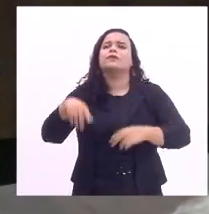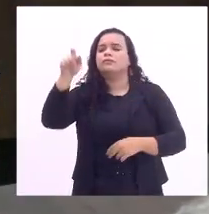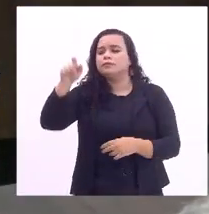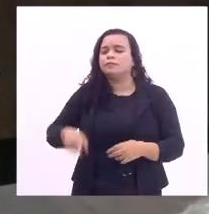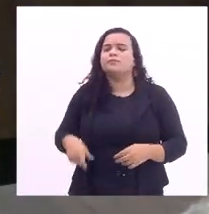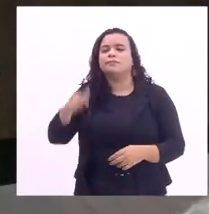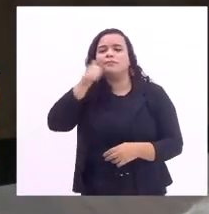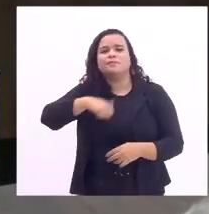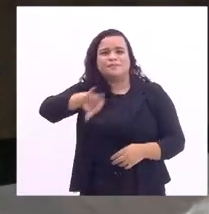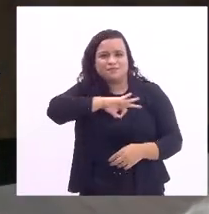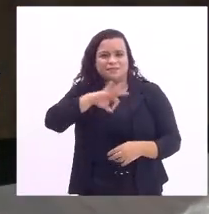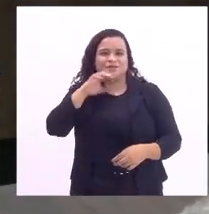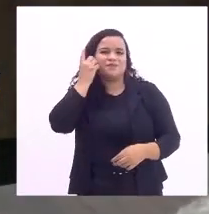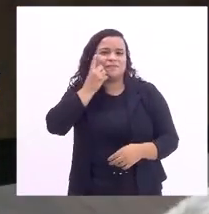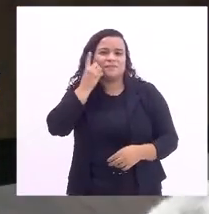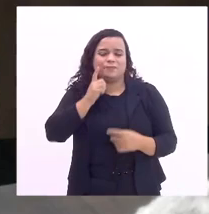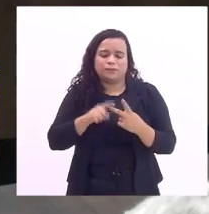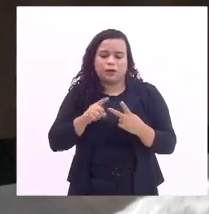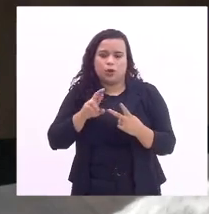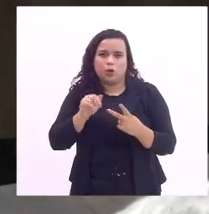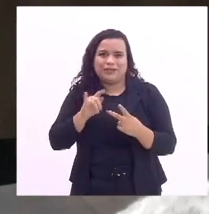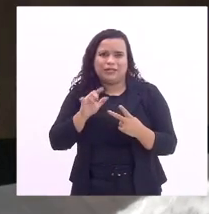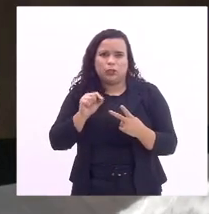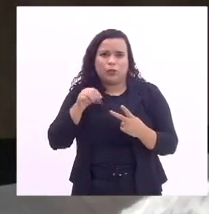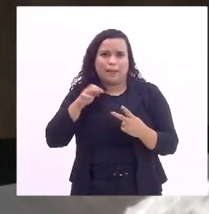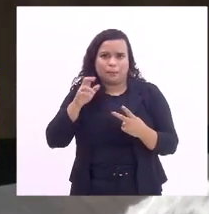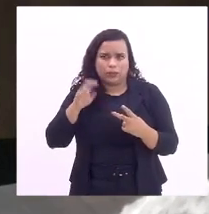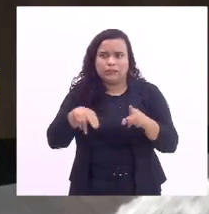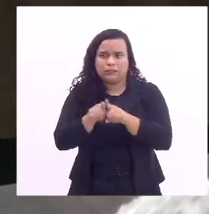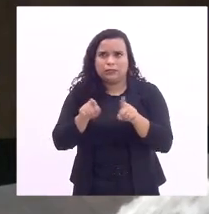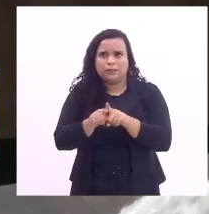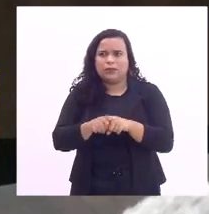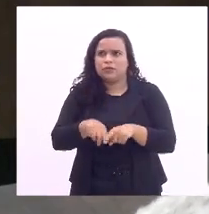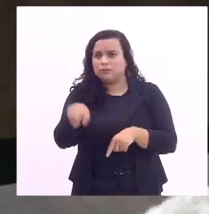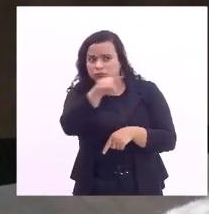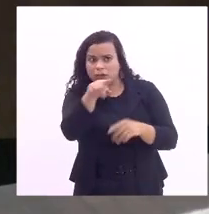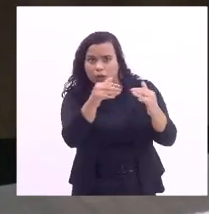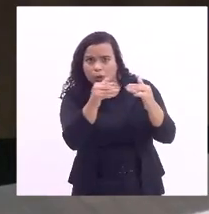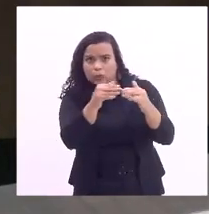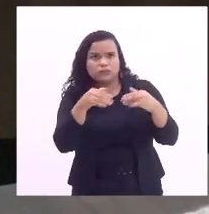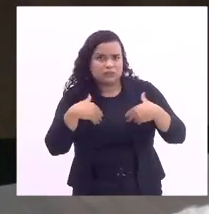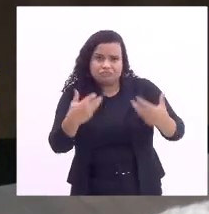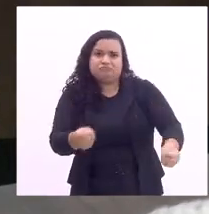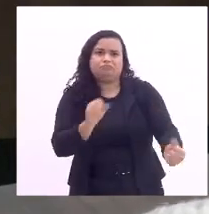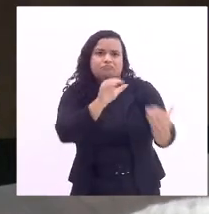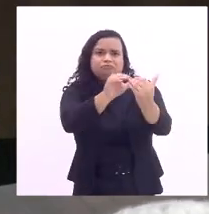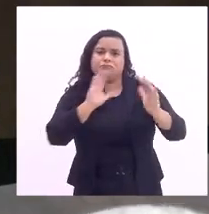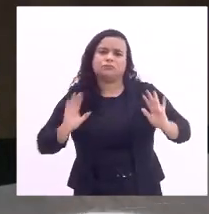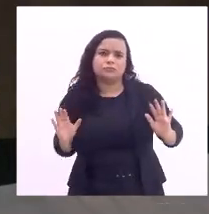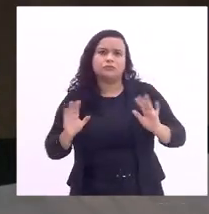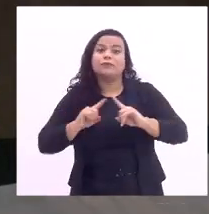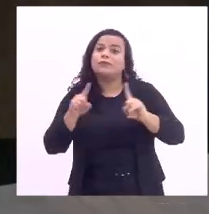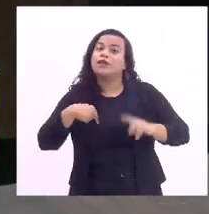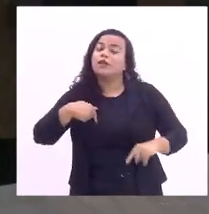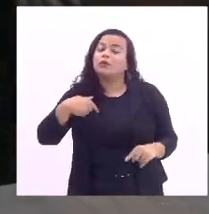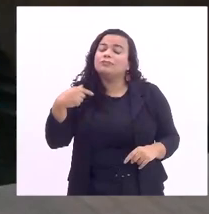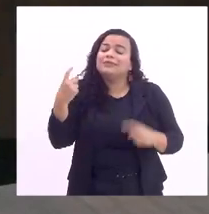Marta Rocha e Rodrigo Amorim, o que for acordado para mim está valendo. Né? Eu só temo uma